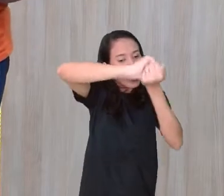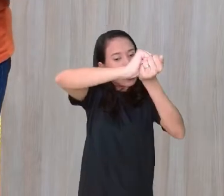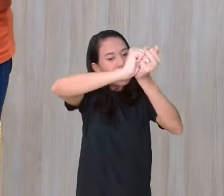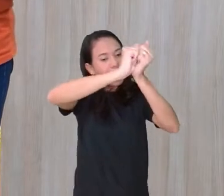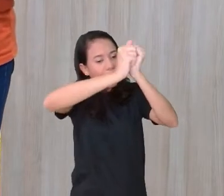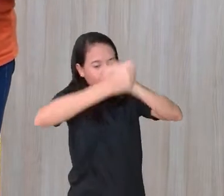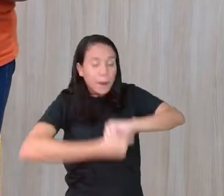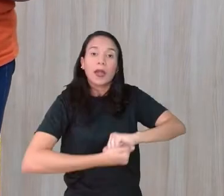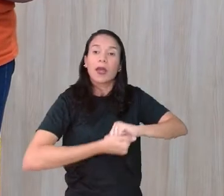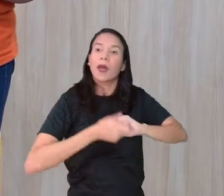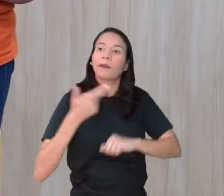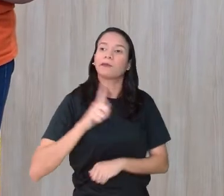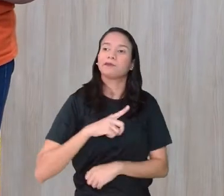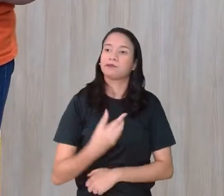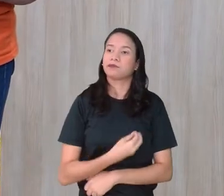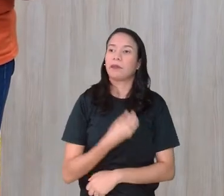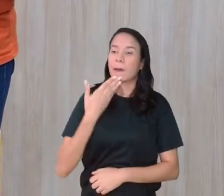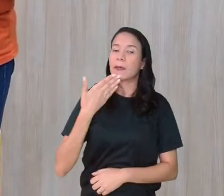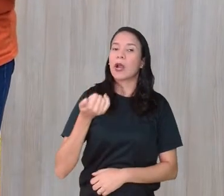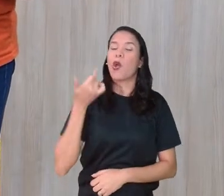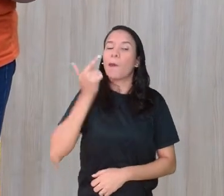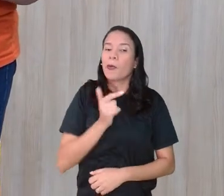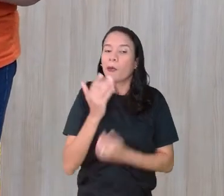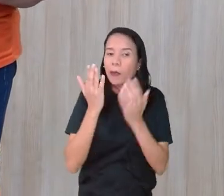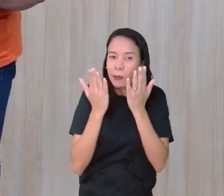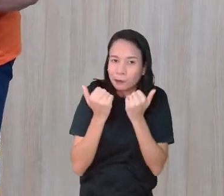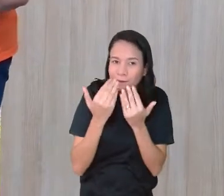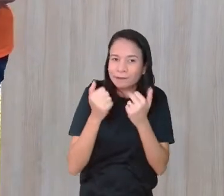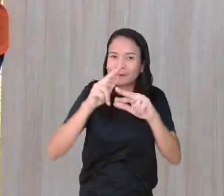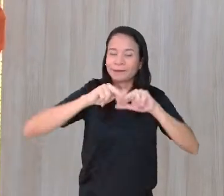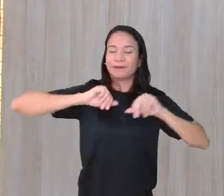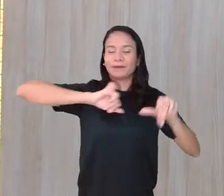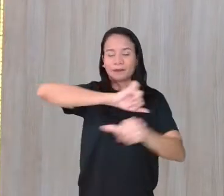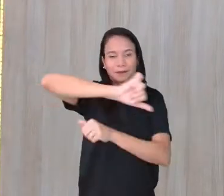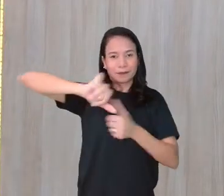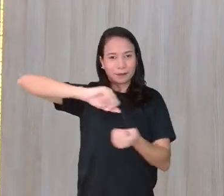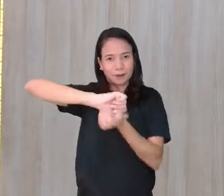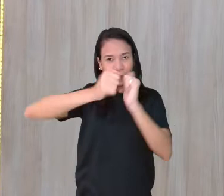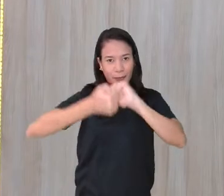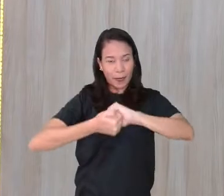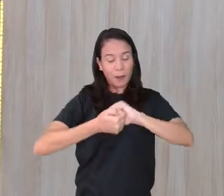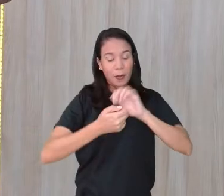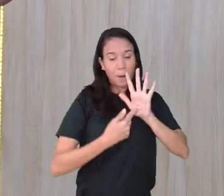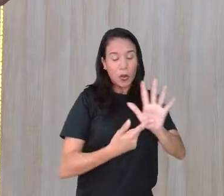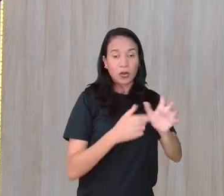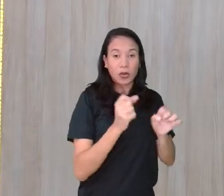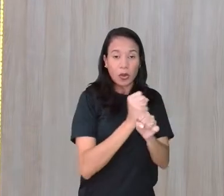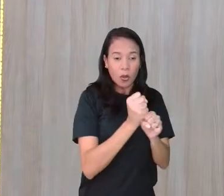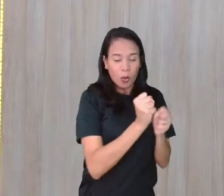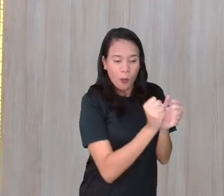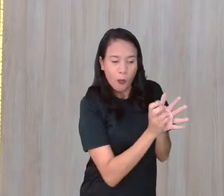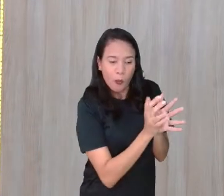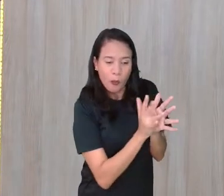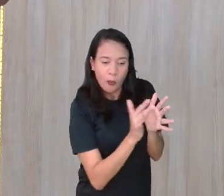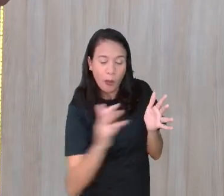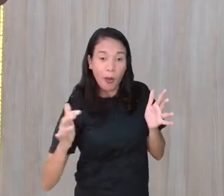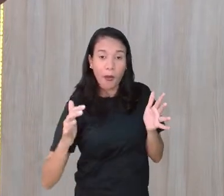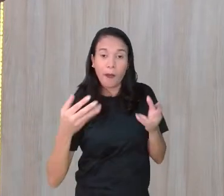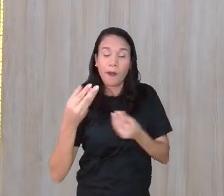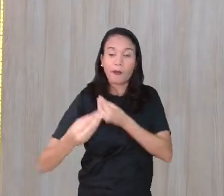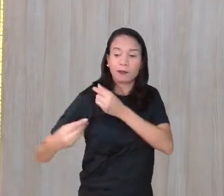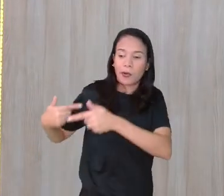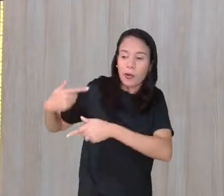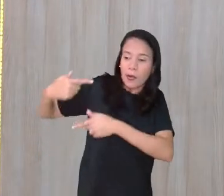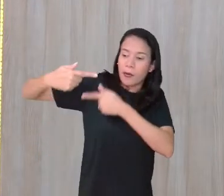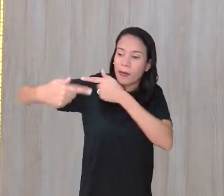né, algumas modificações. E essas modificações foram transmitidas ao longo do tempo, né, para os seus